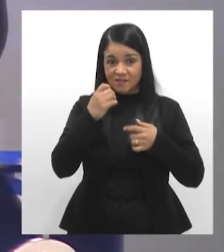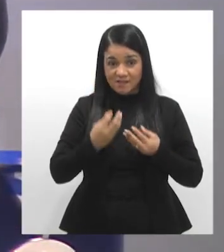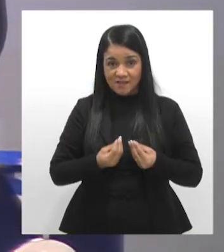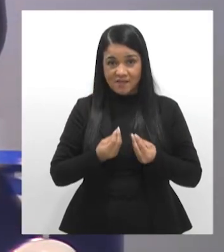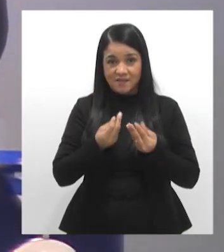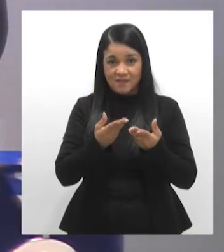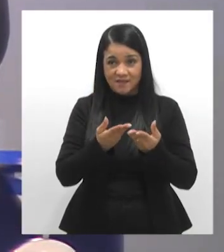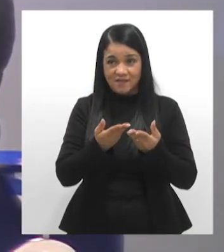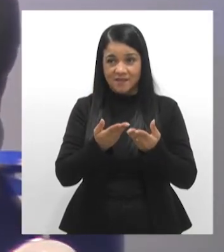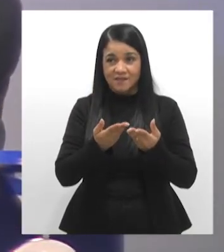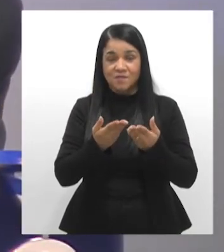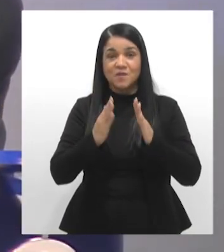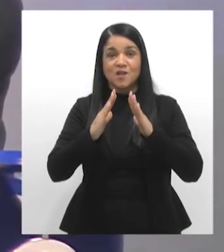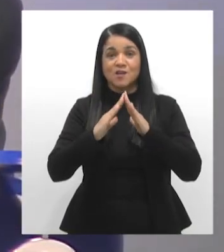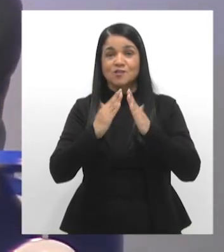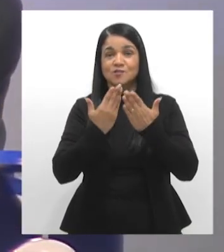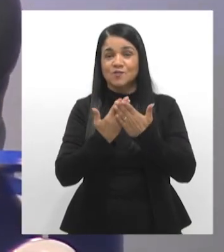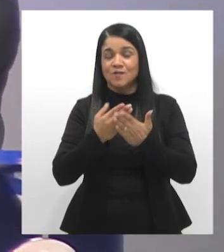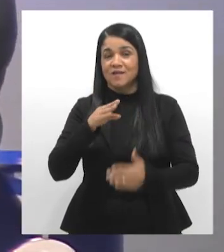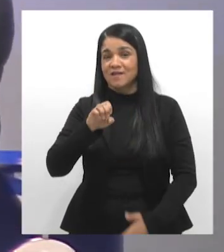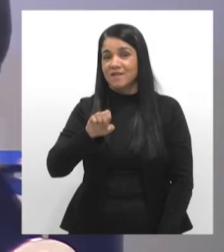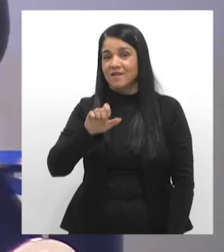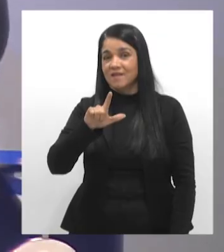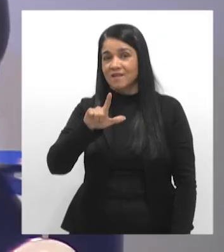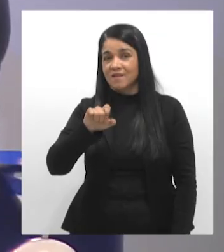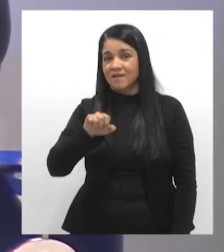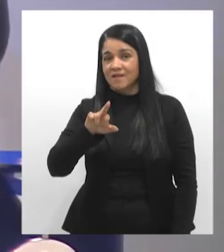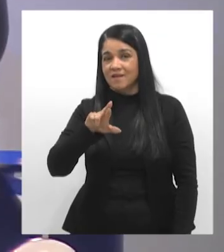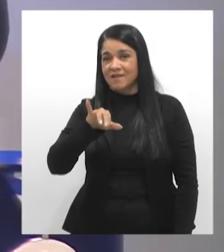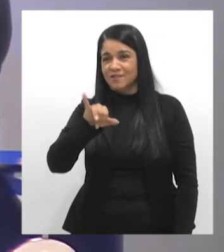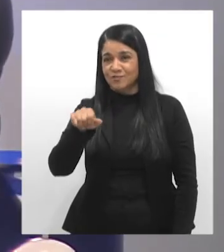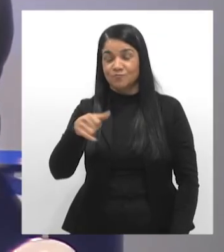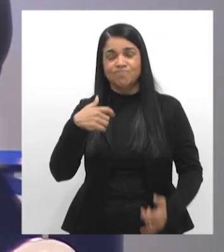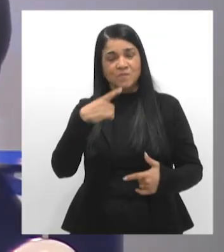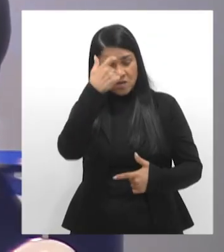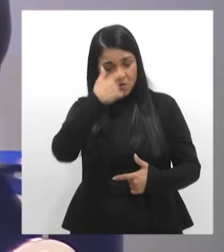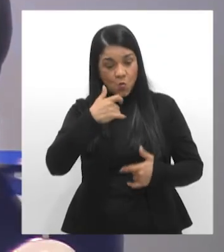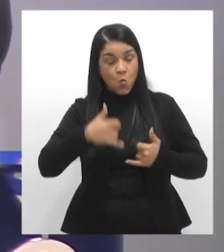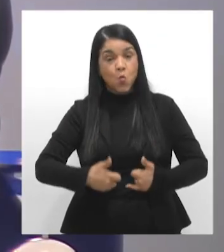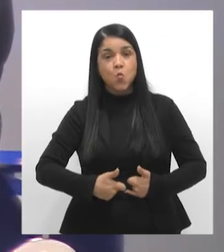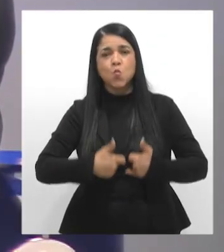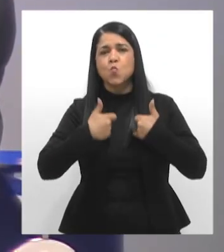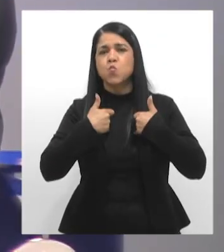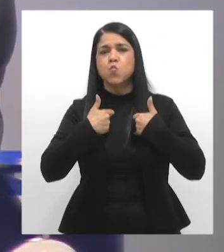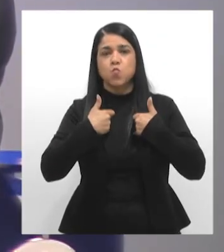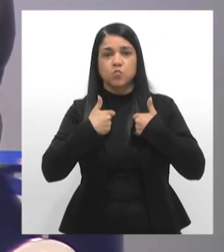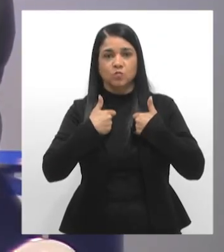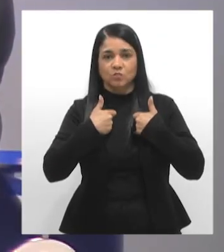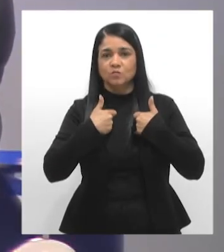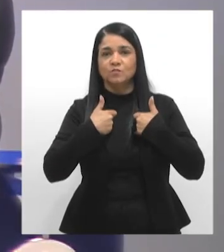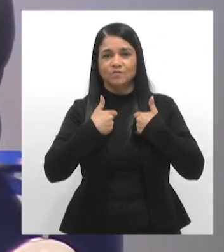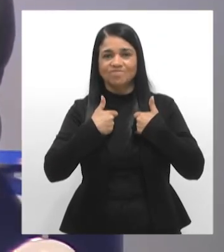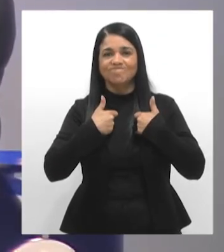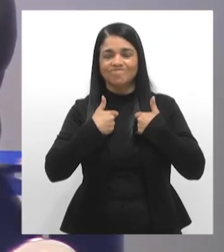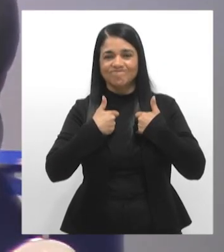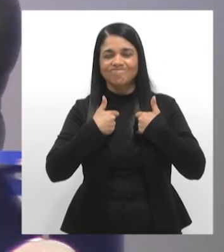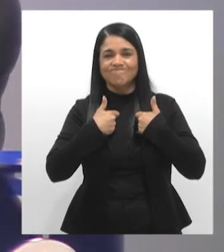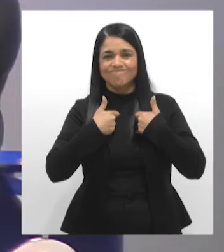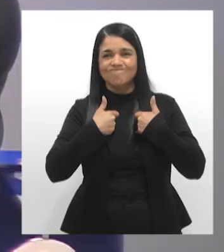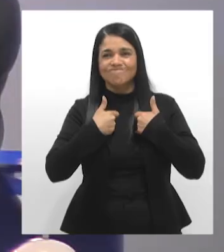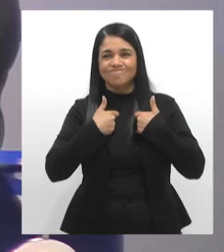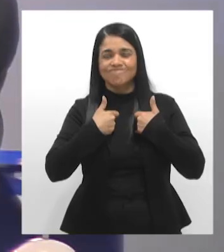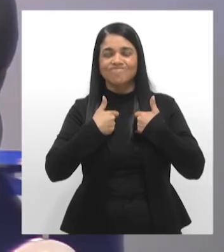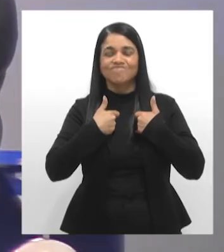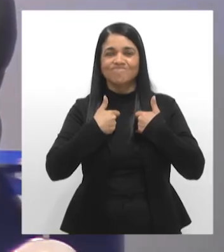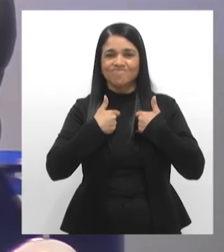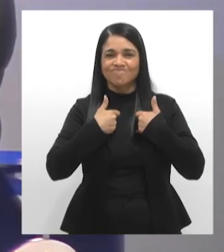a nossa ELERJ, que eu me orgulho de ter sido,